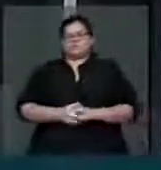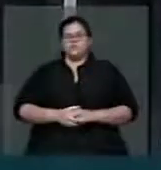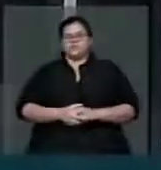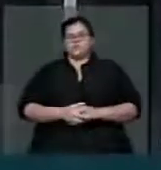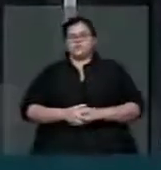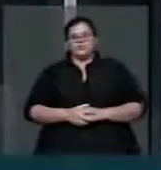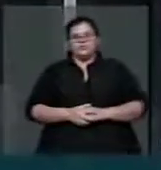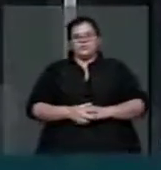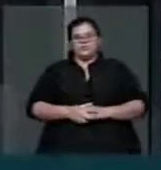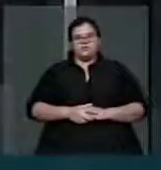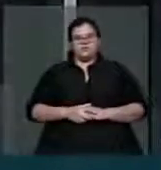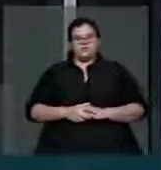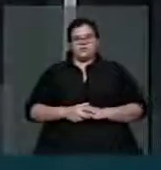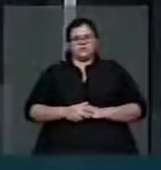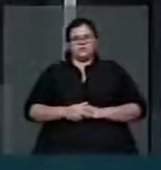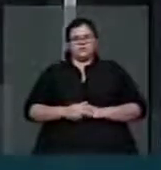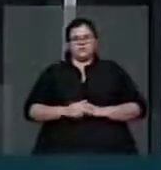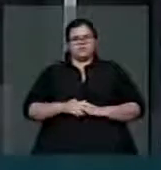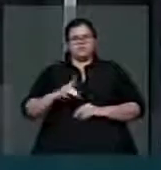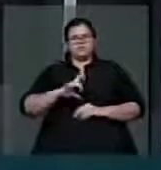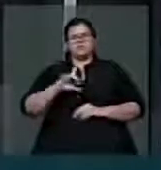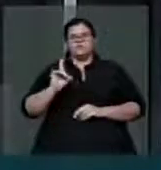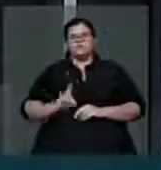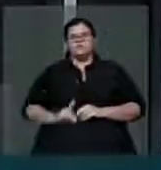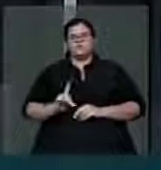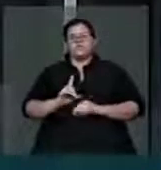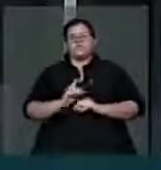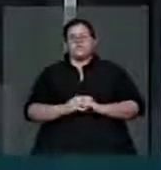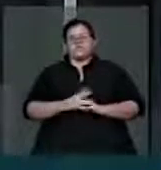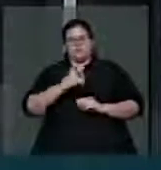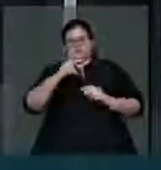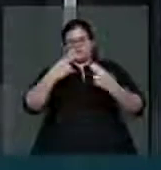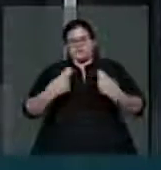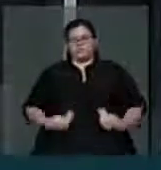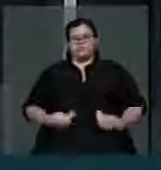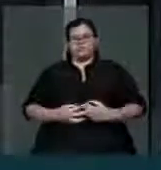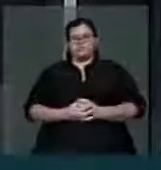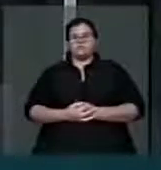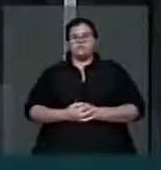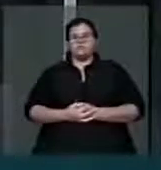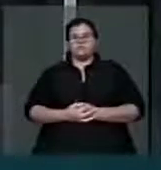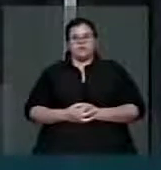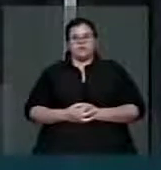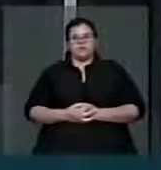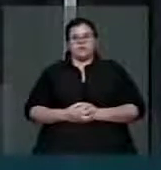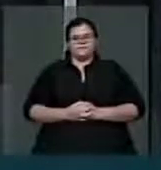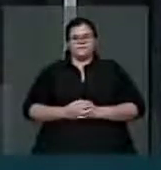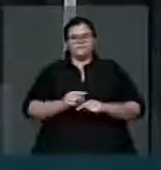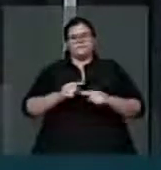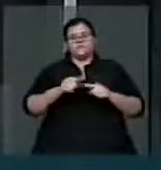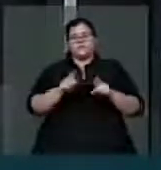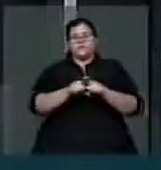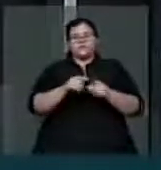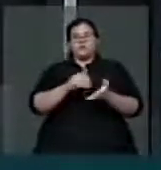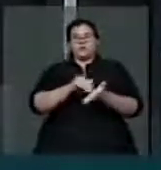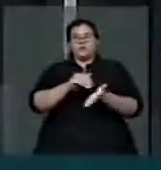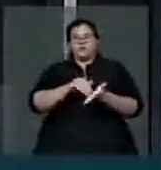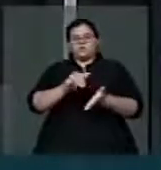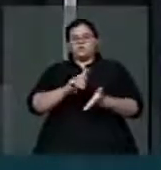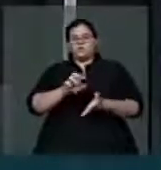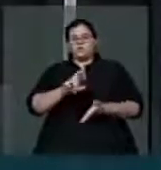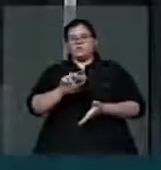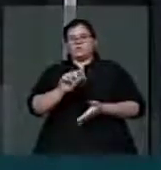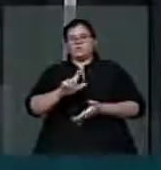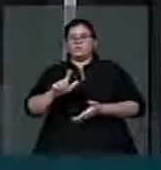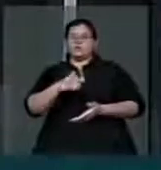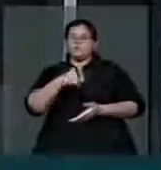ONU para os Direitos Humanos e de representante especial do secretário-geral Kofi Annan. E